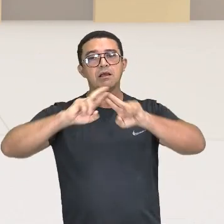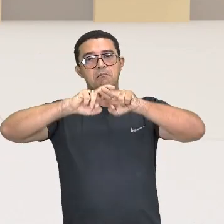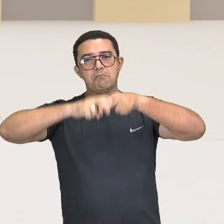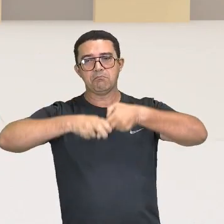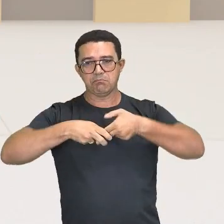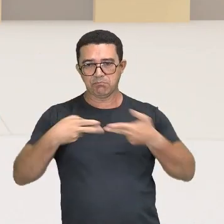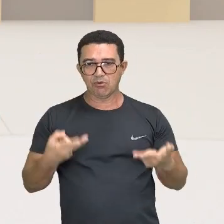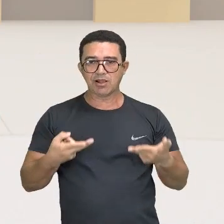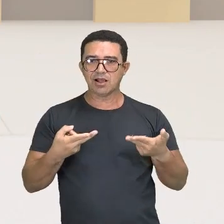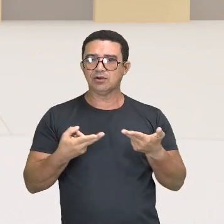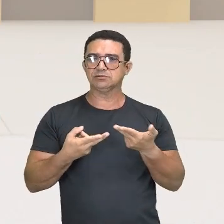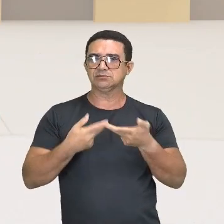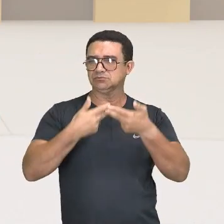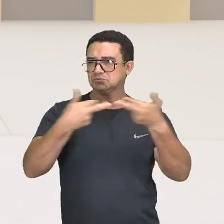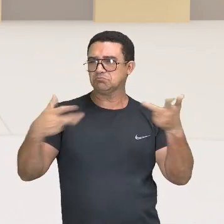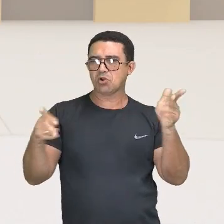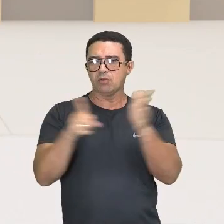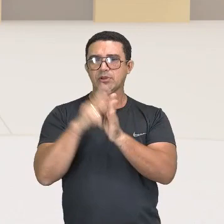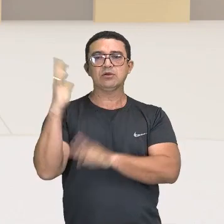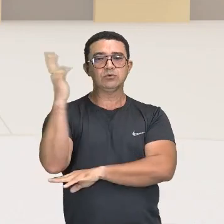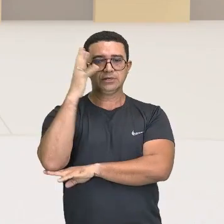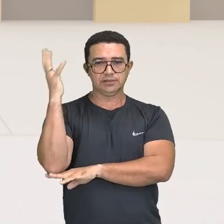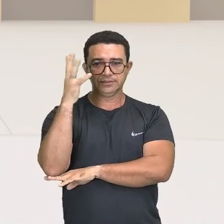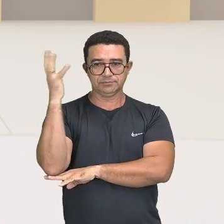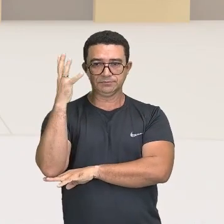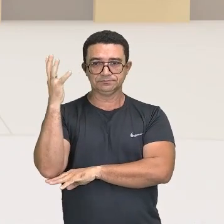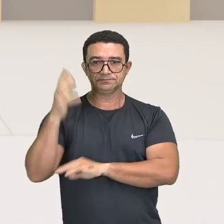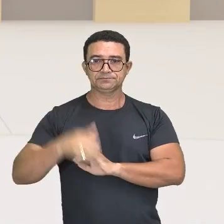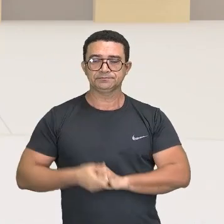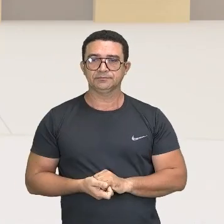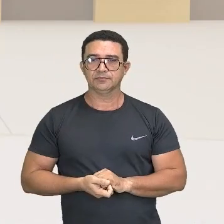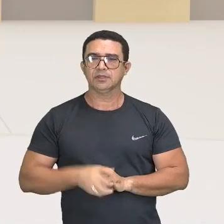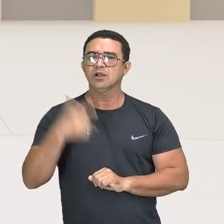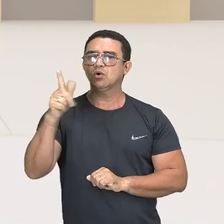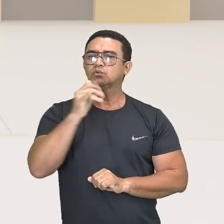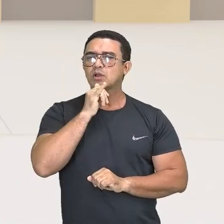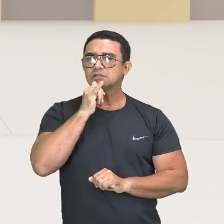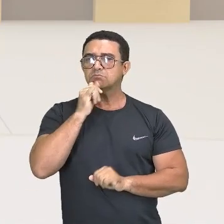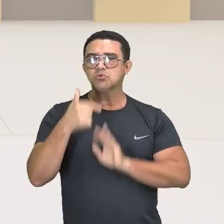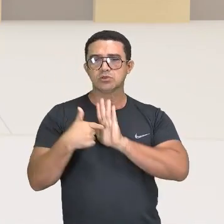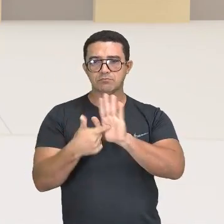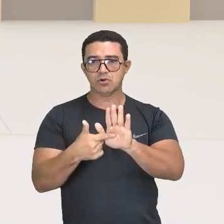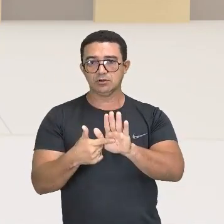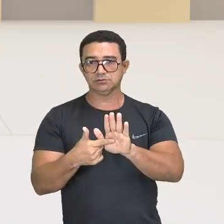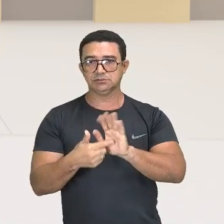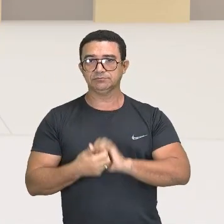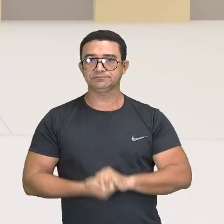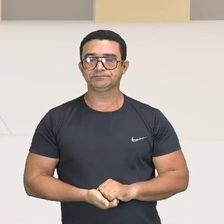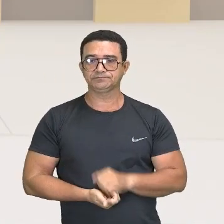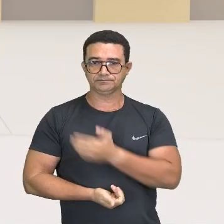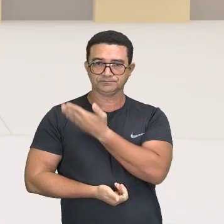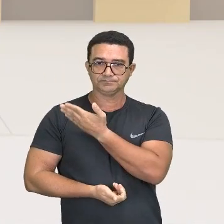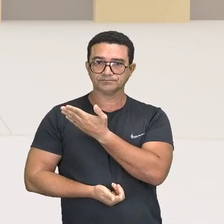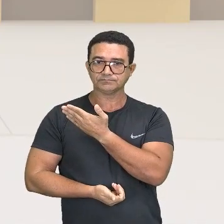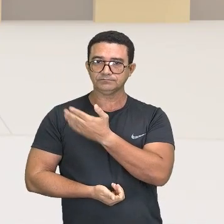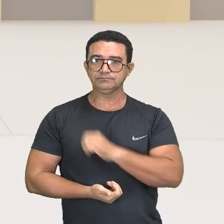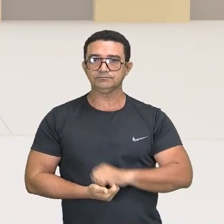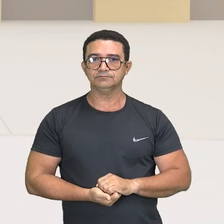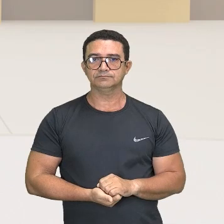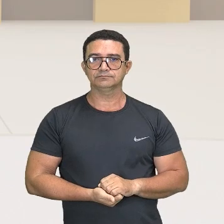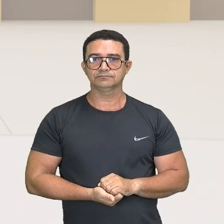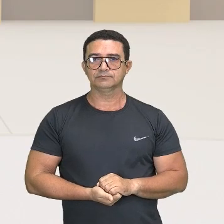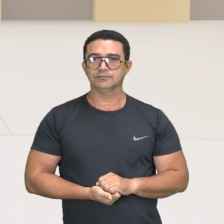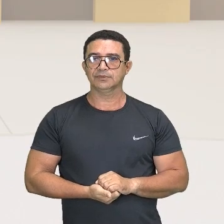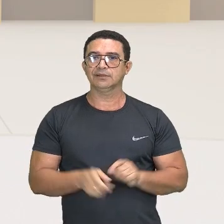dos fenômenos climáticos, certo? E um outro exemplo que a gente visualiza aí na sequência da nossa imagem, né, a gente observa